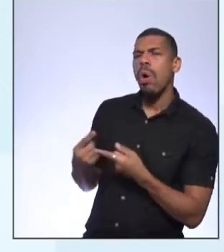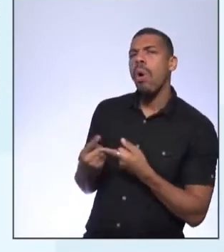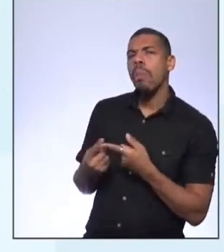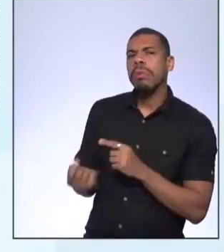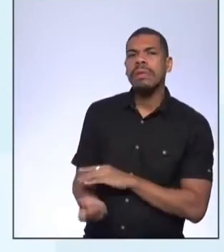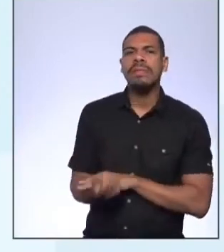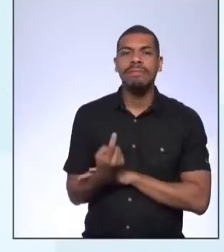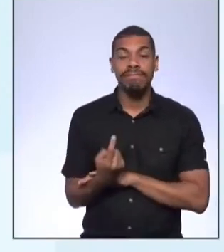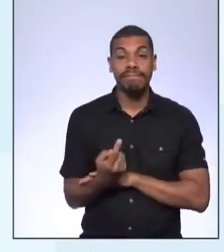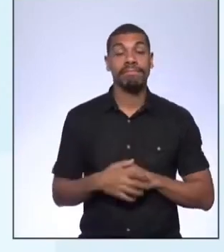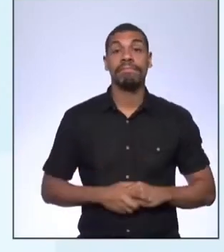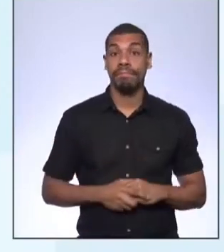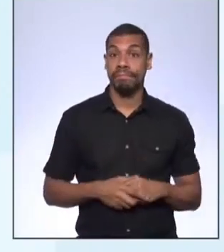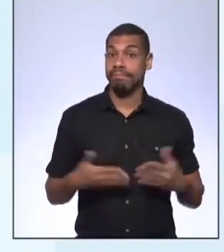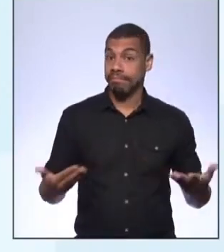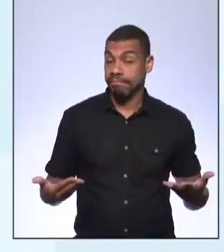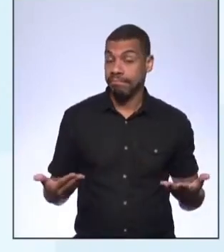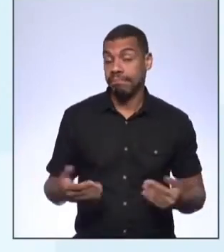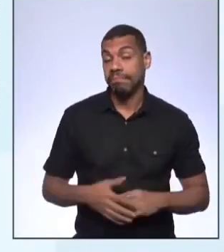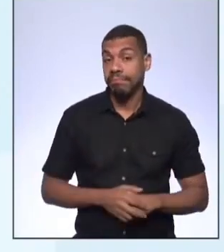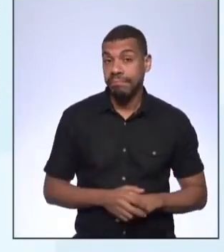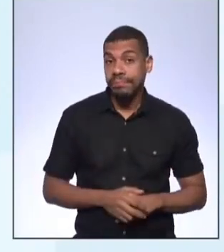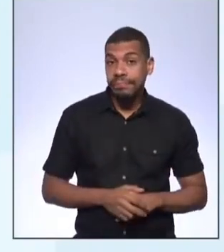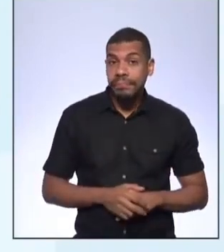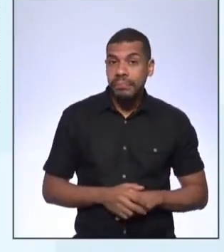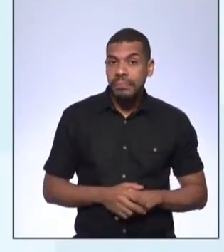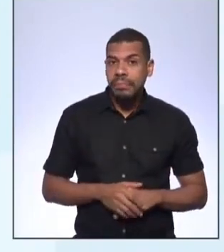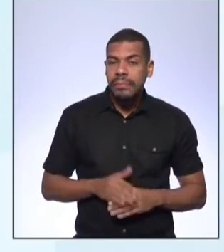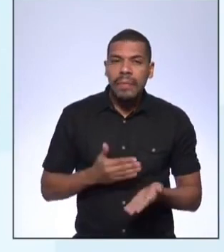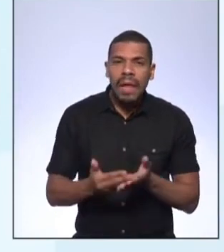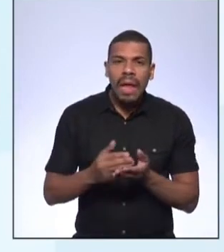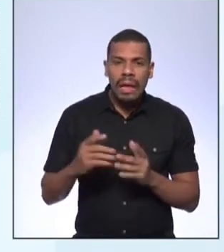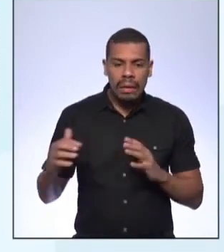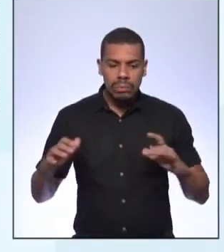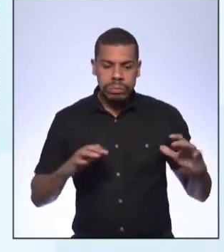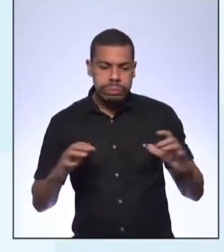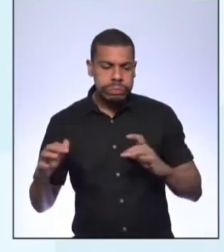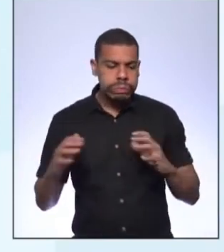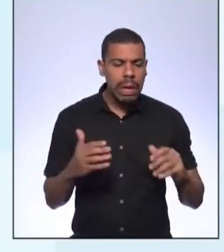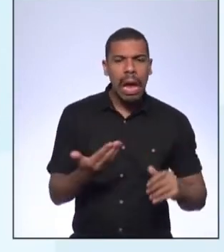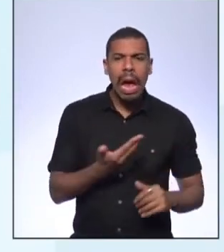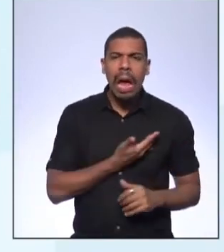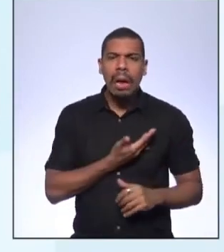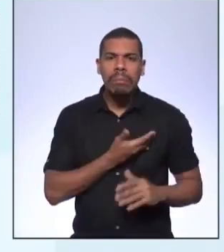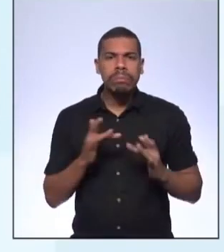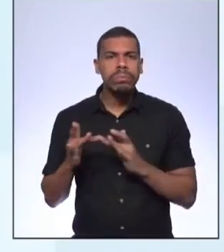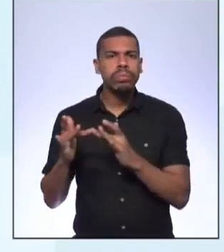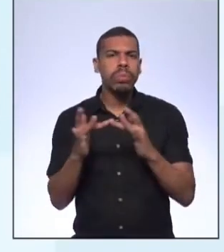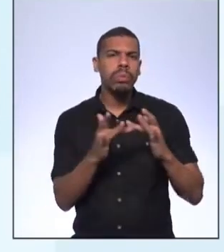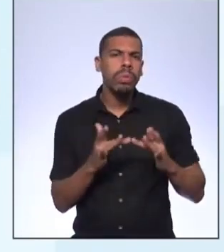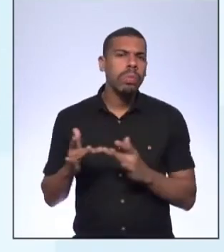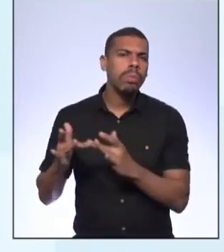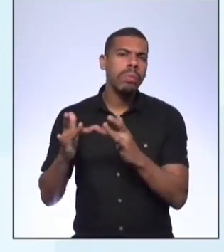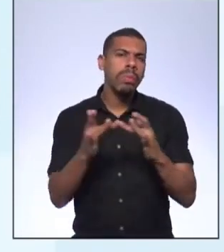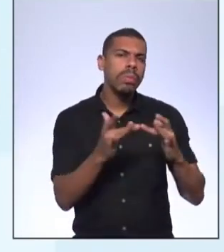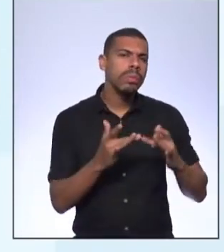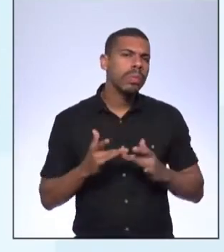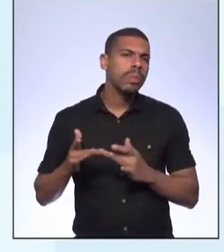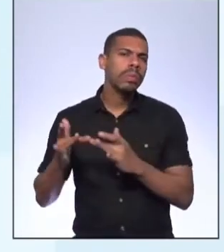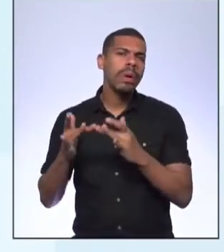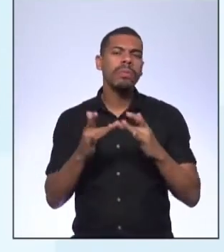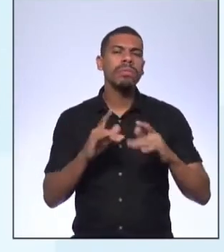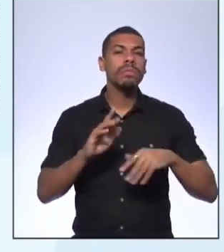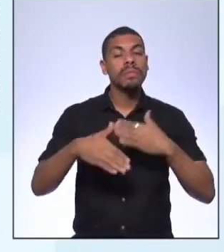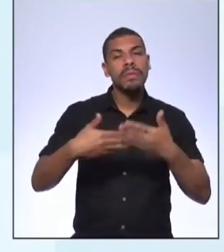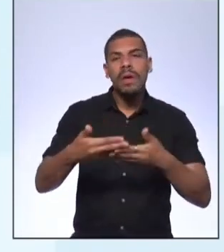estranhamento inicial, ele, né, foi ali formando uma amizade com esses astecas, com o Montezuma, formulou